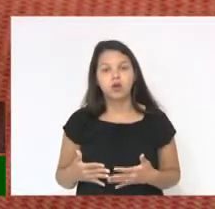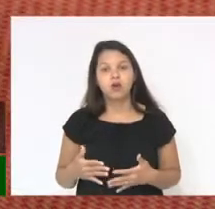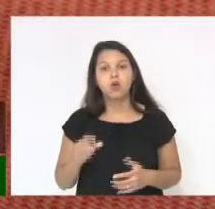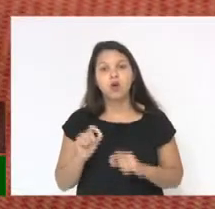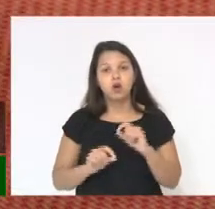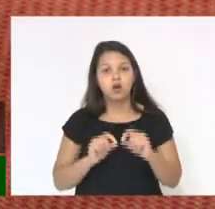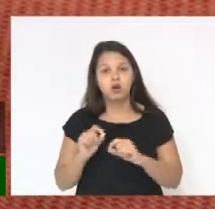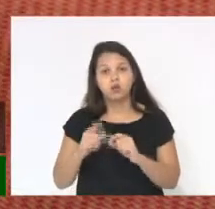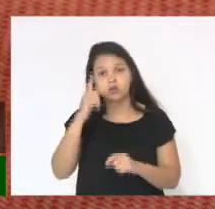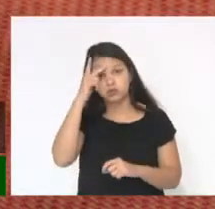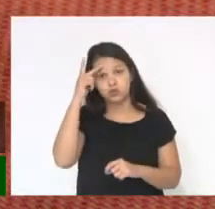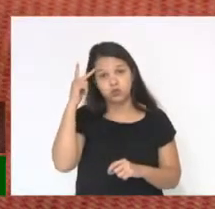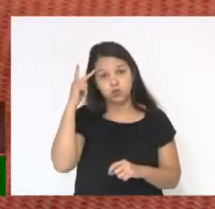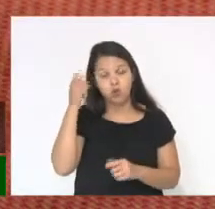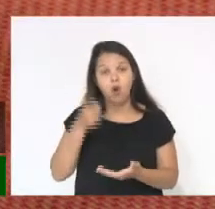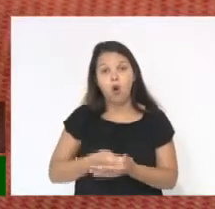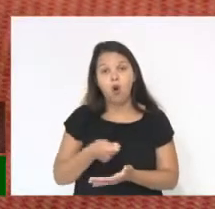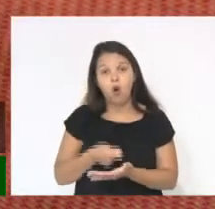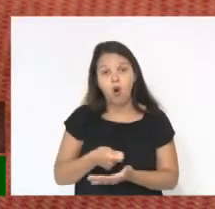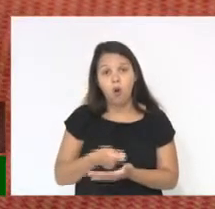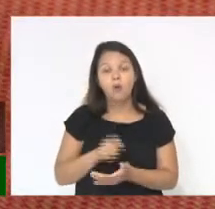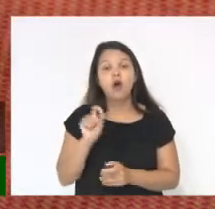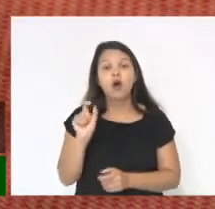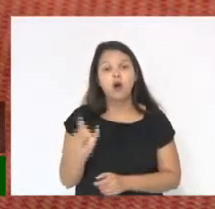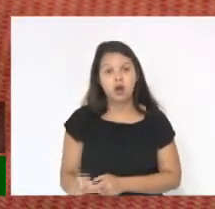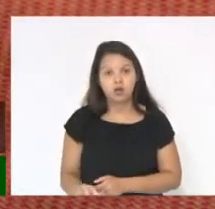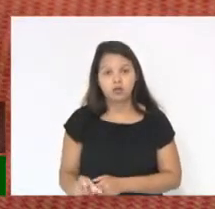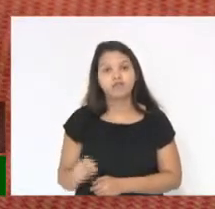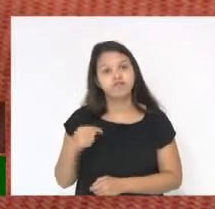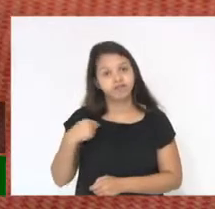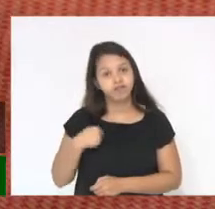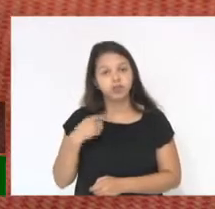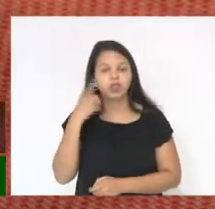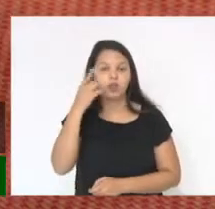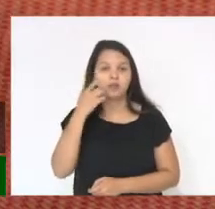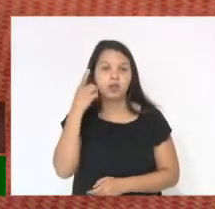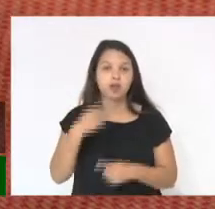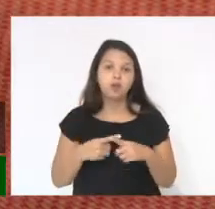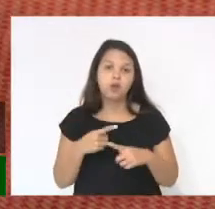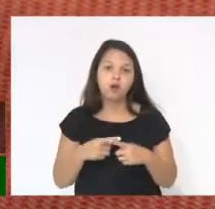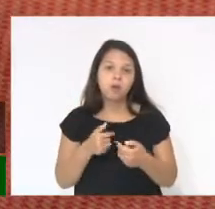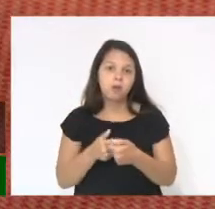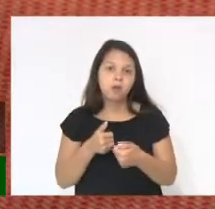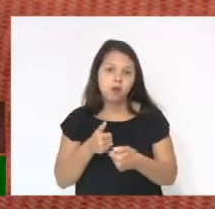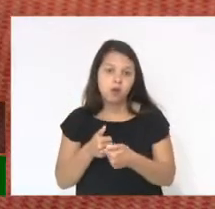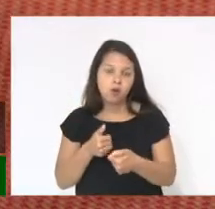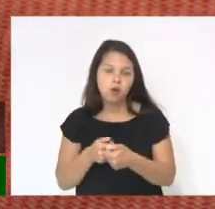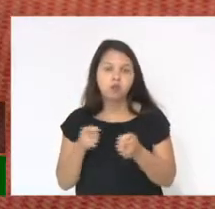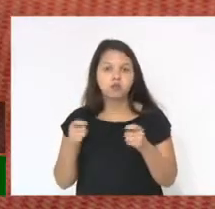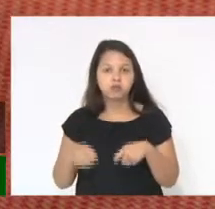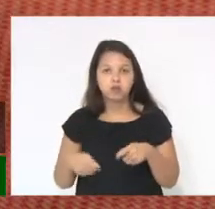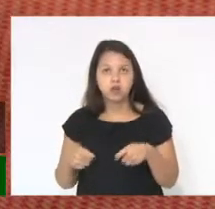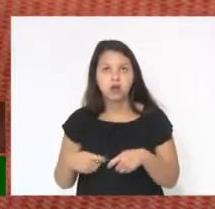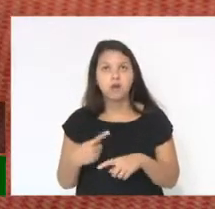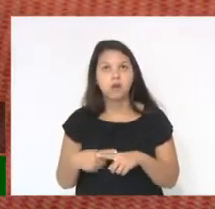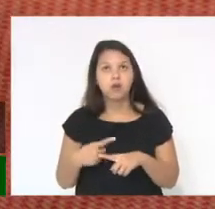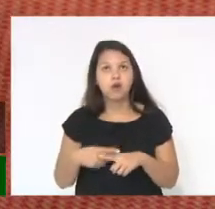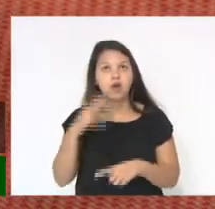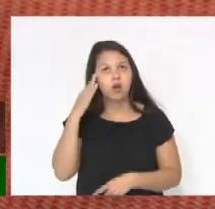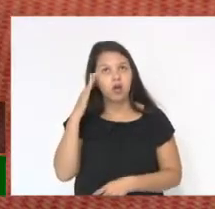cobram, a não ser dos deputados? Porque estão lá próximos, porque são acessíveis, porque